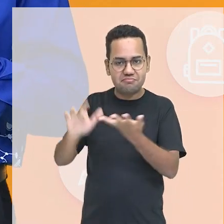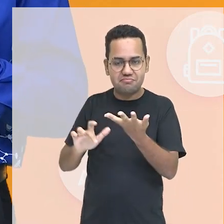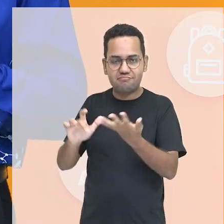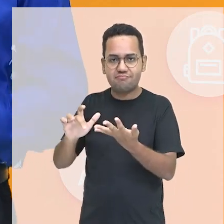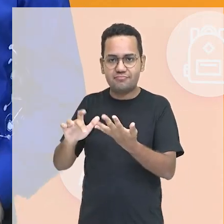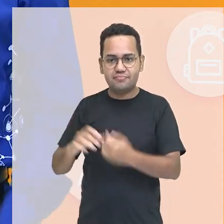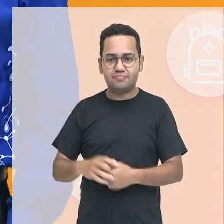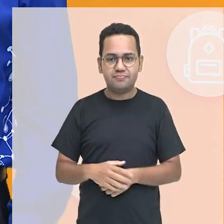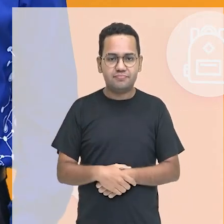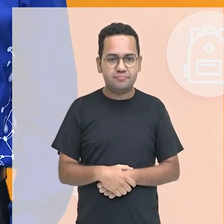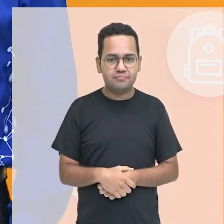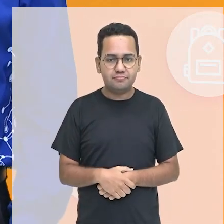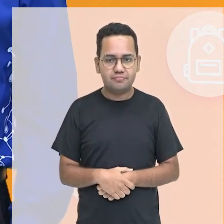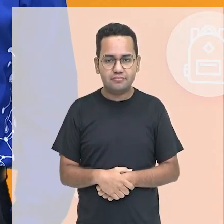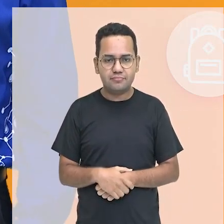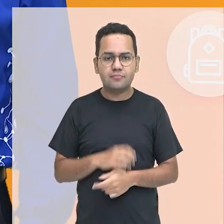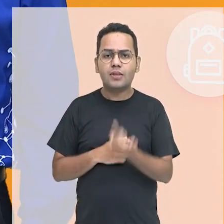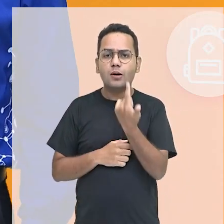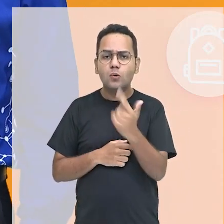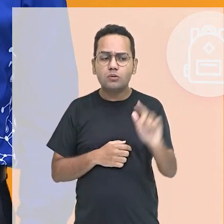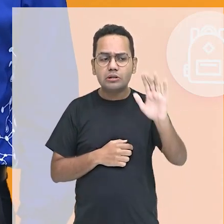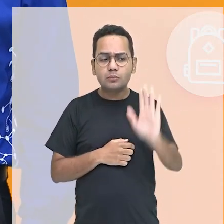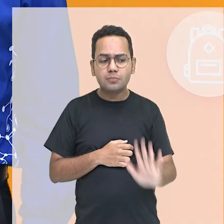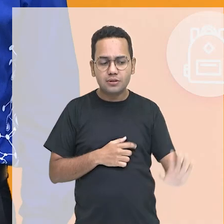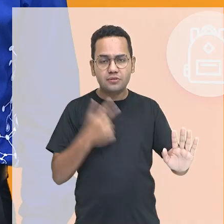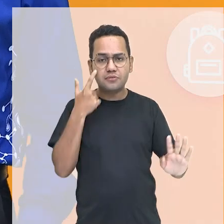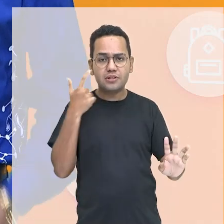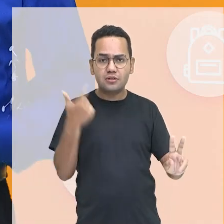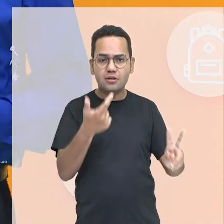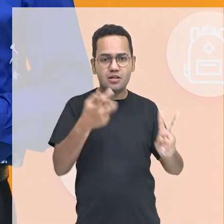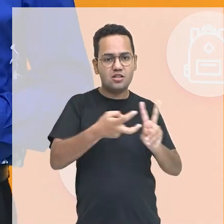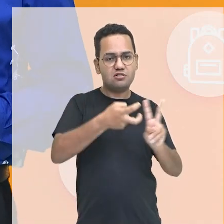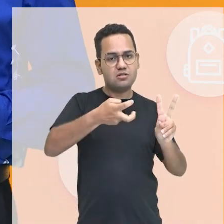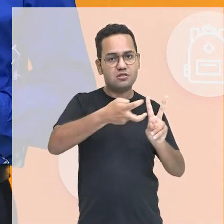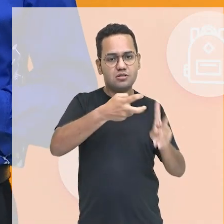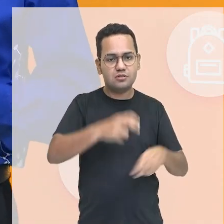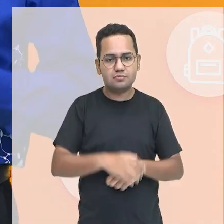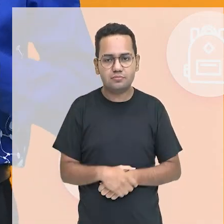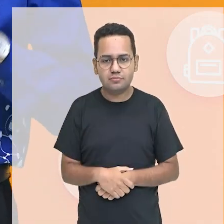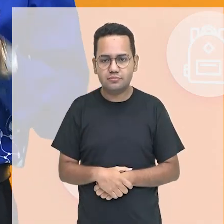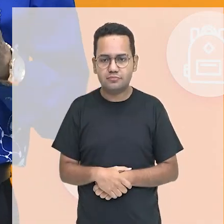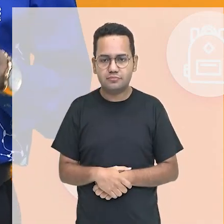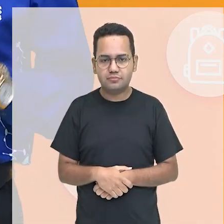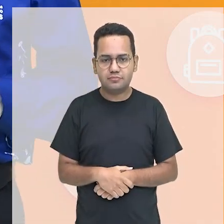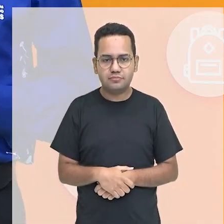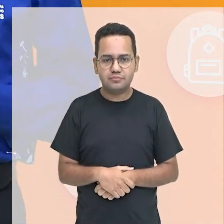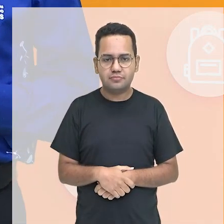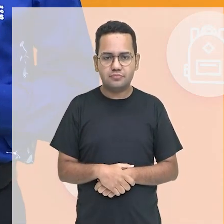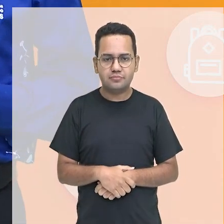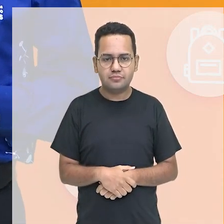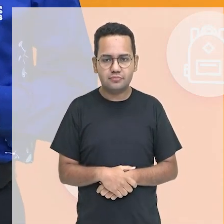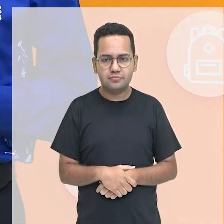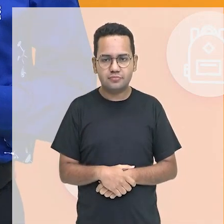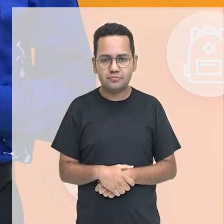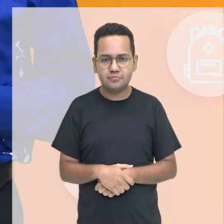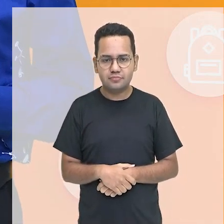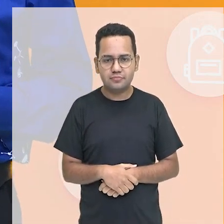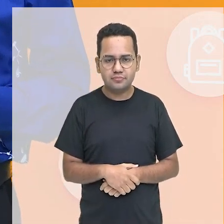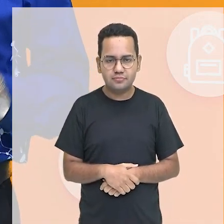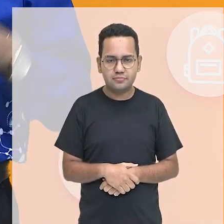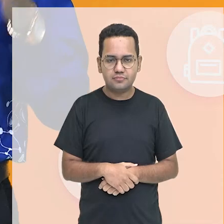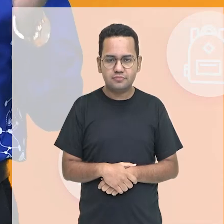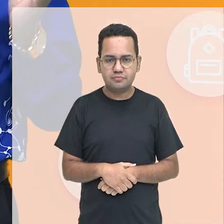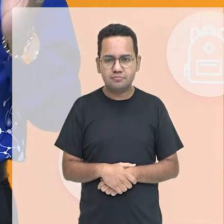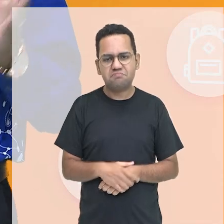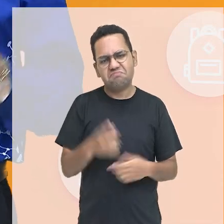nossa sociedade. Mas numa sociedade indígena, por exemplo, tem aqui aquele exemplo que é muito conhecido dentro aqui